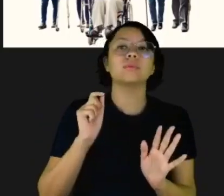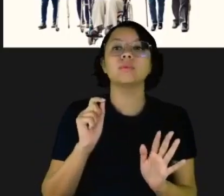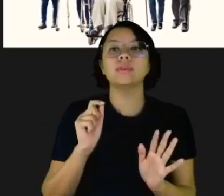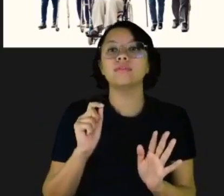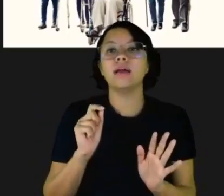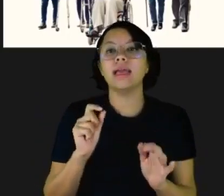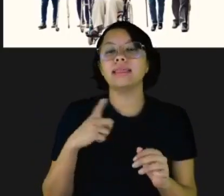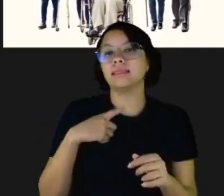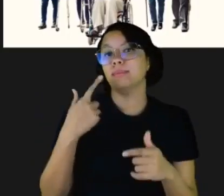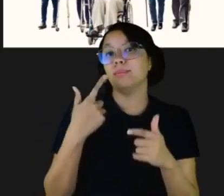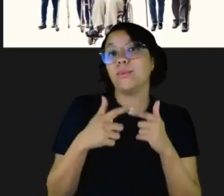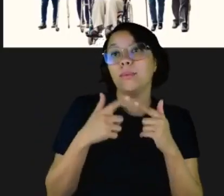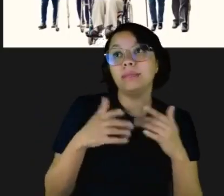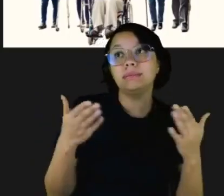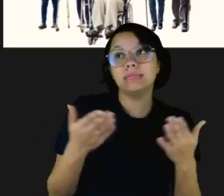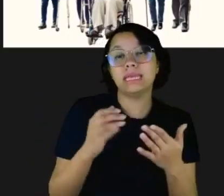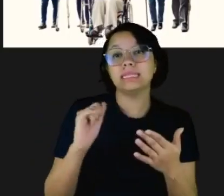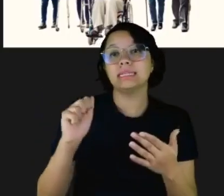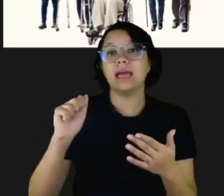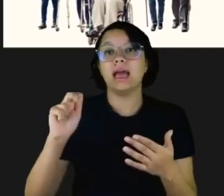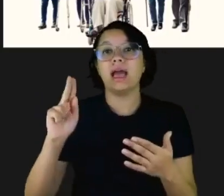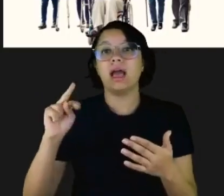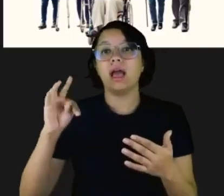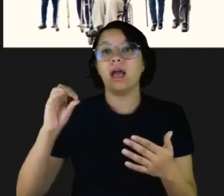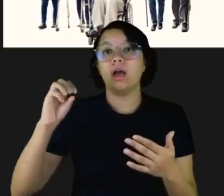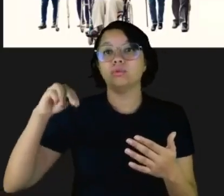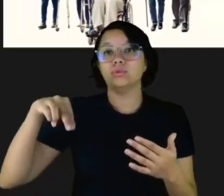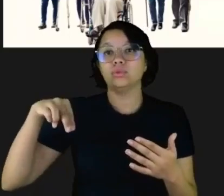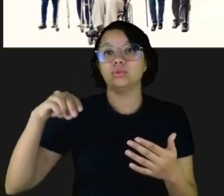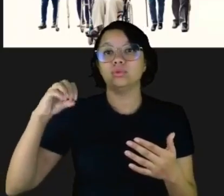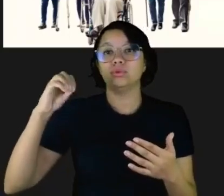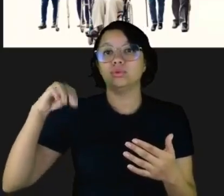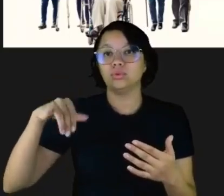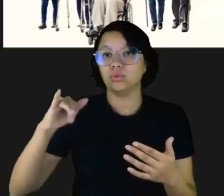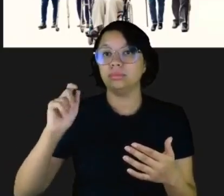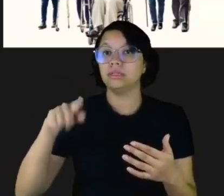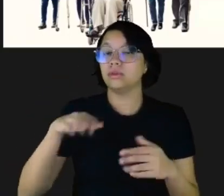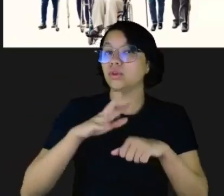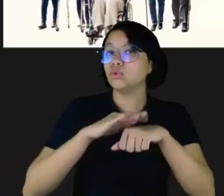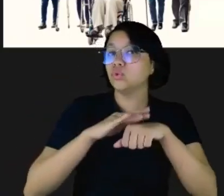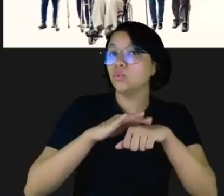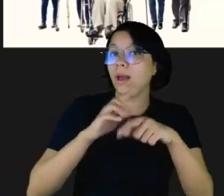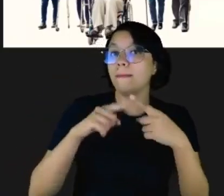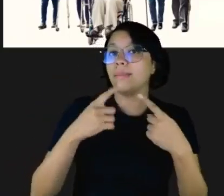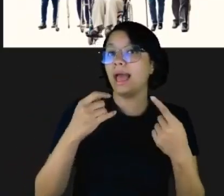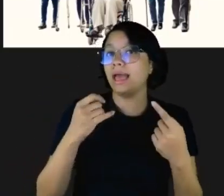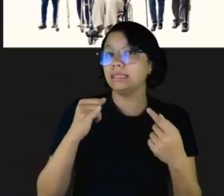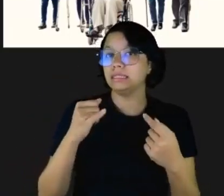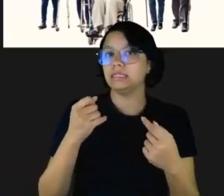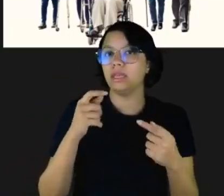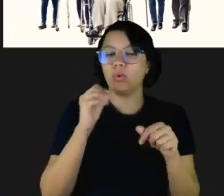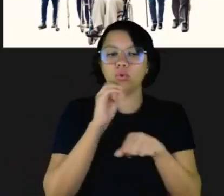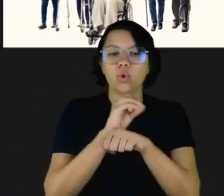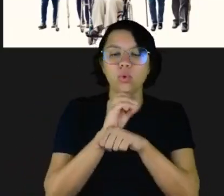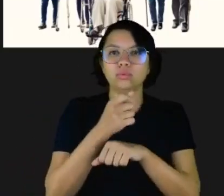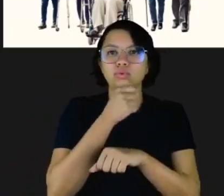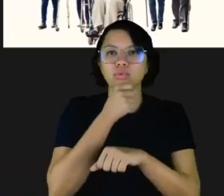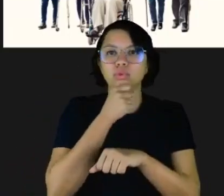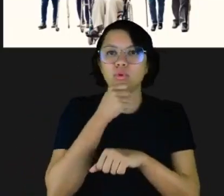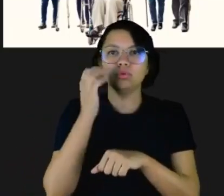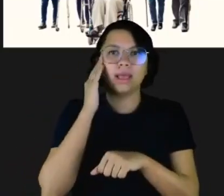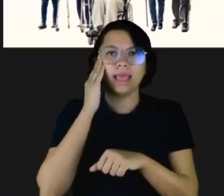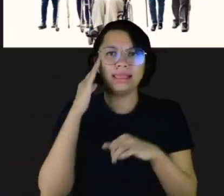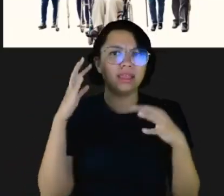comprometer essa autonomia são as enfermidades. Mas se eu estou lidando com o idoso que tem